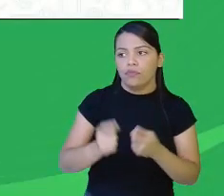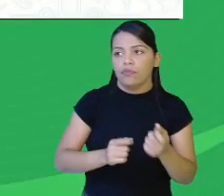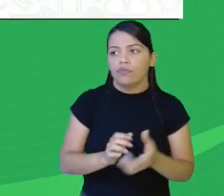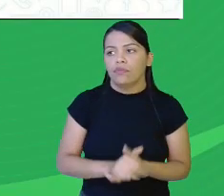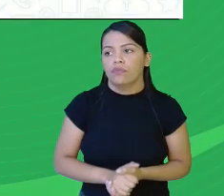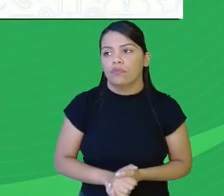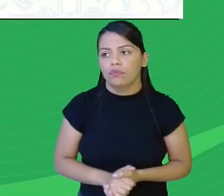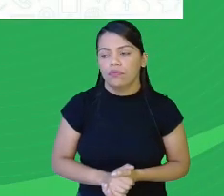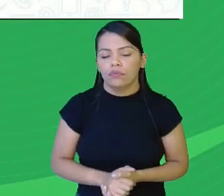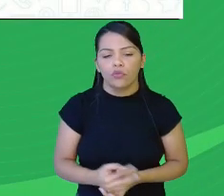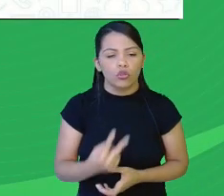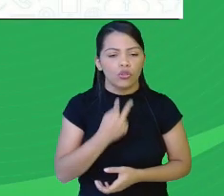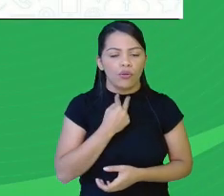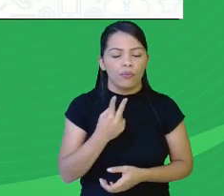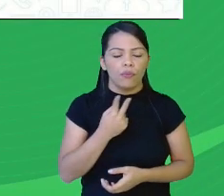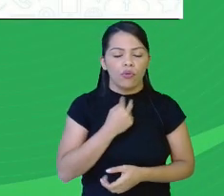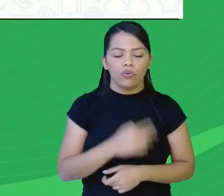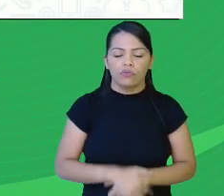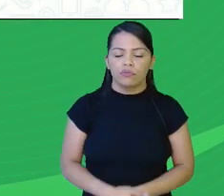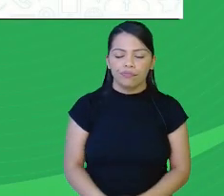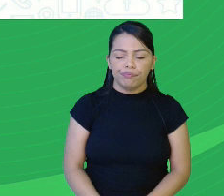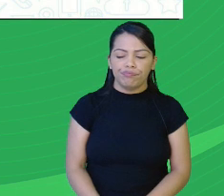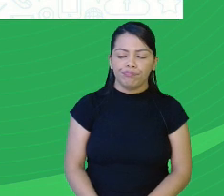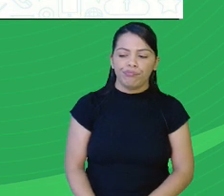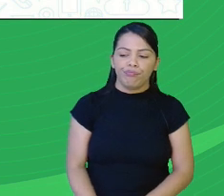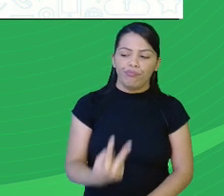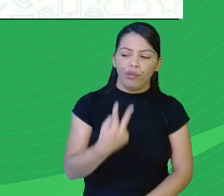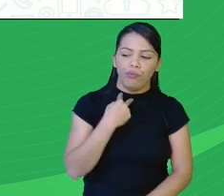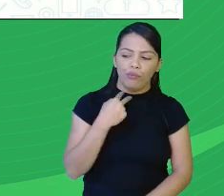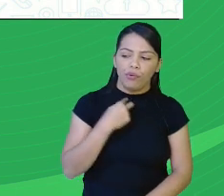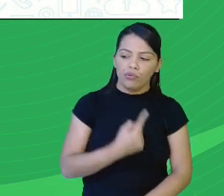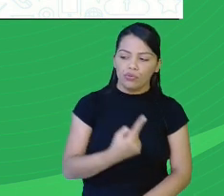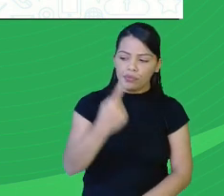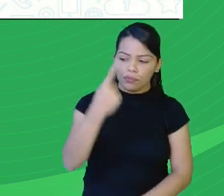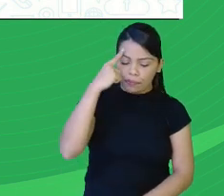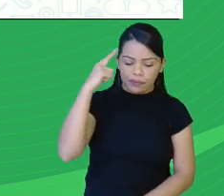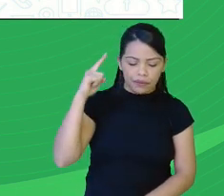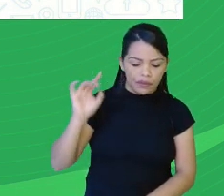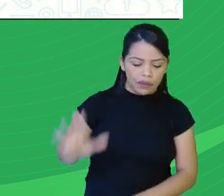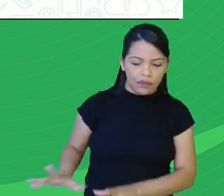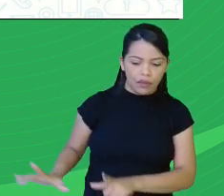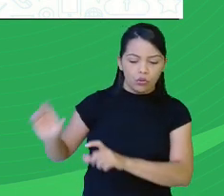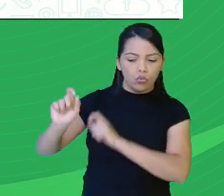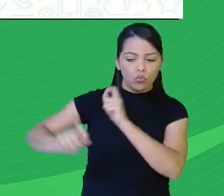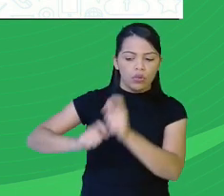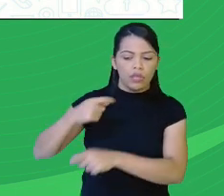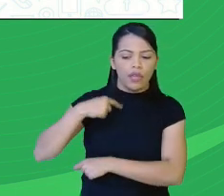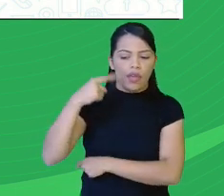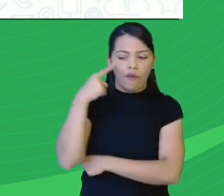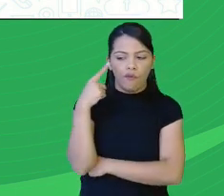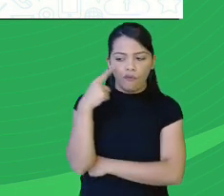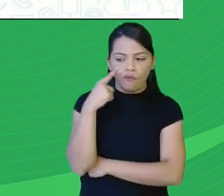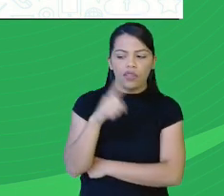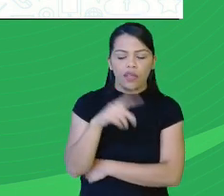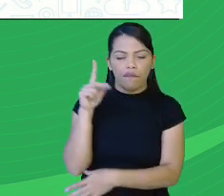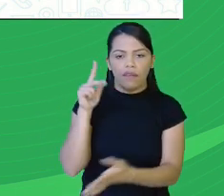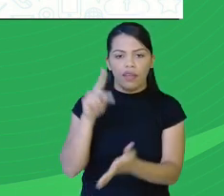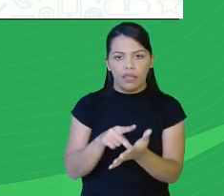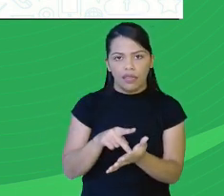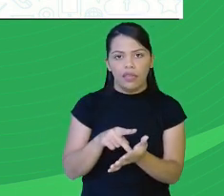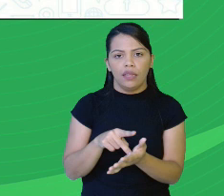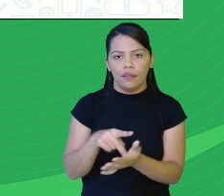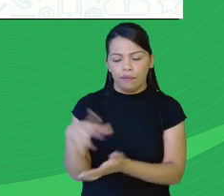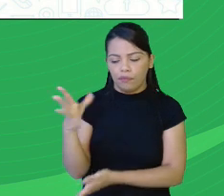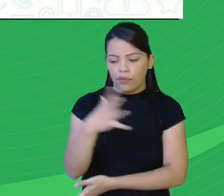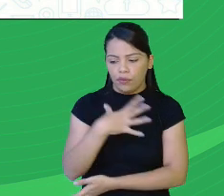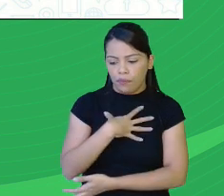Não posso pensar na cena que visualizei e que é real. O filho que está de noite com